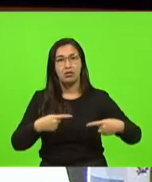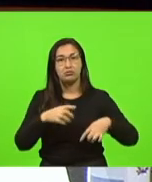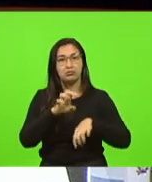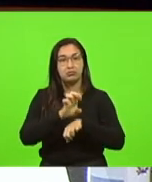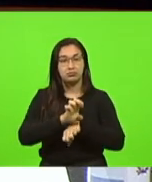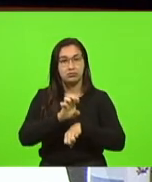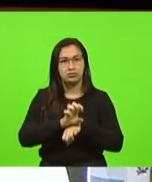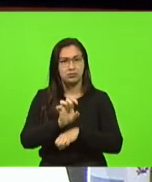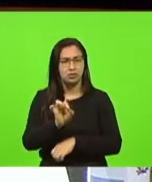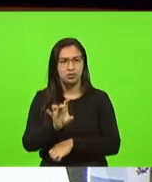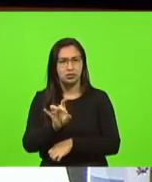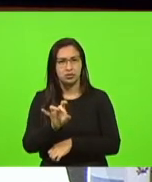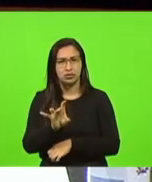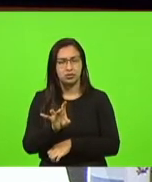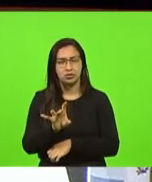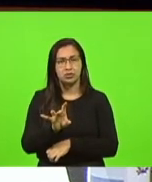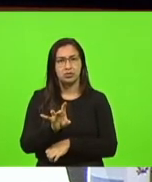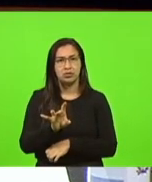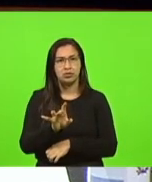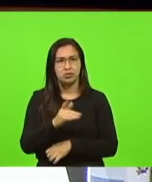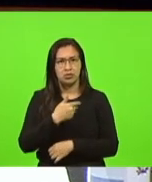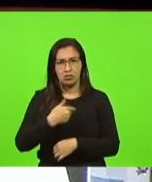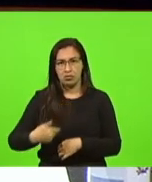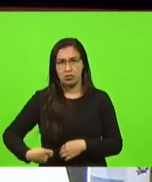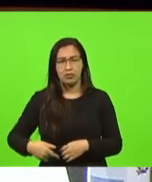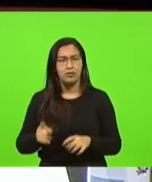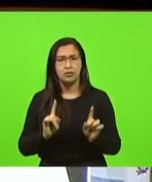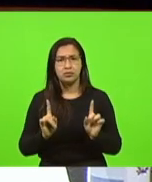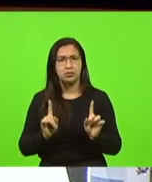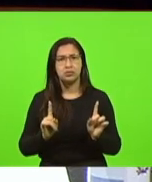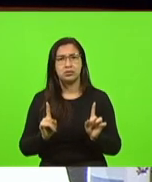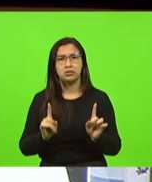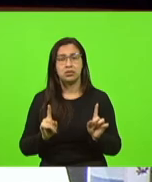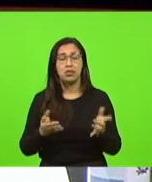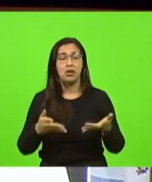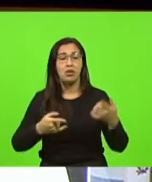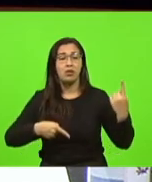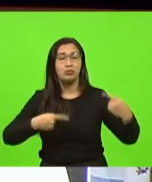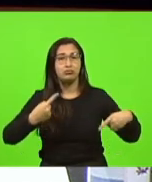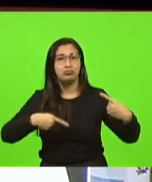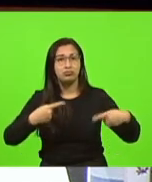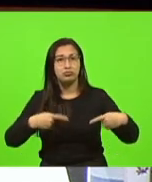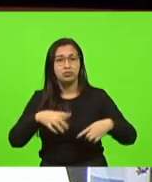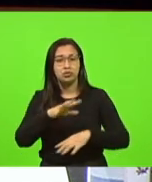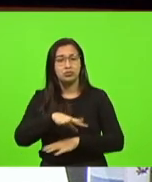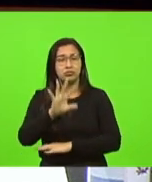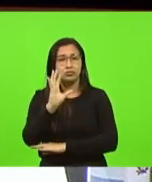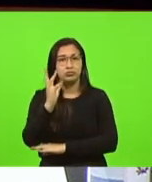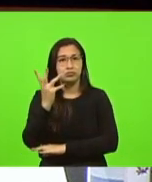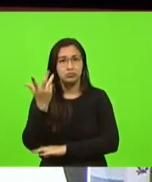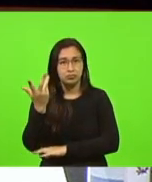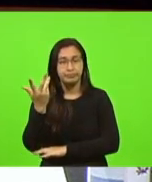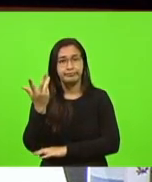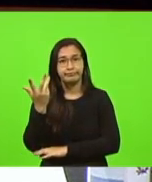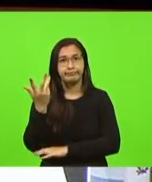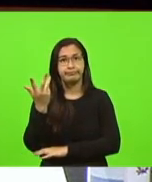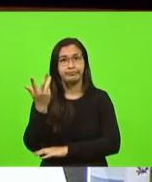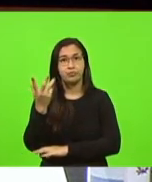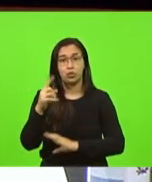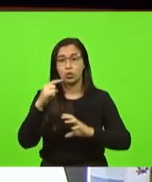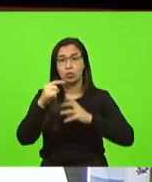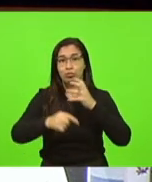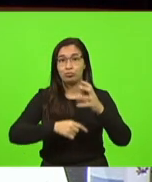não apenas de governo, no momento em que se discute o meio ambiente, deputado Zé Milton, no